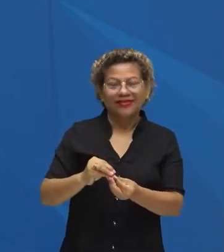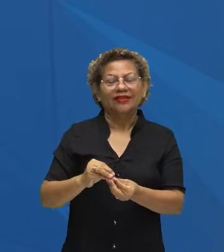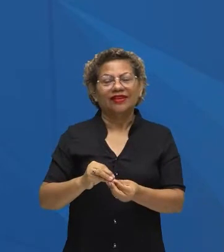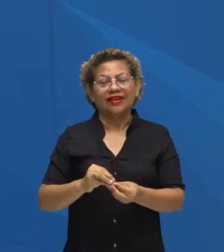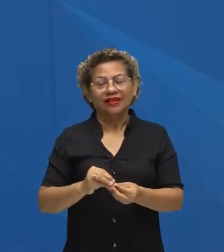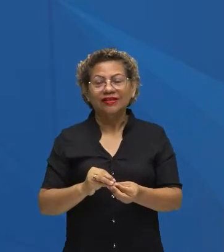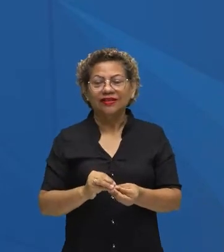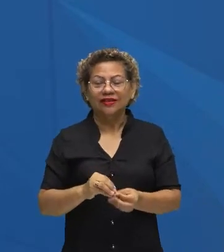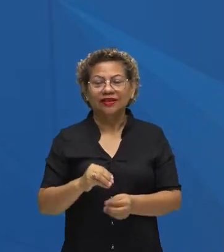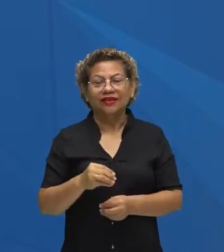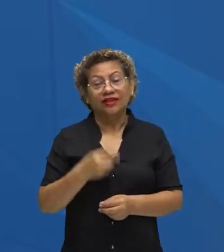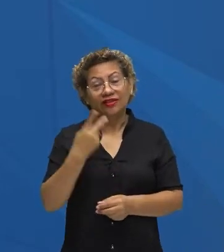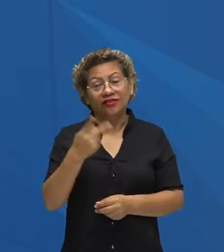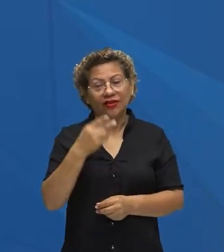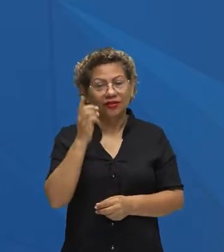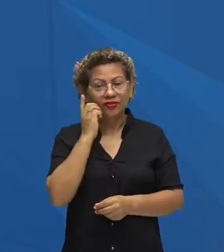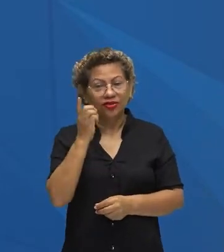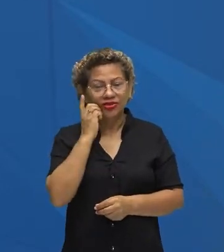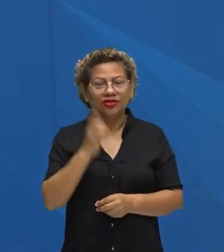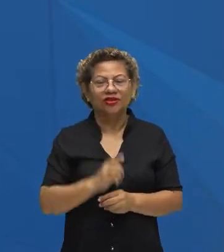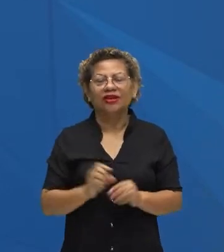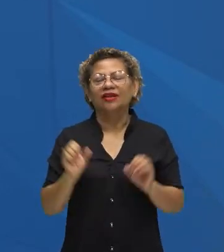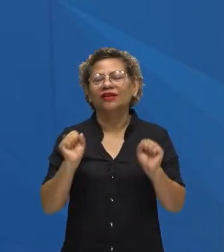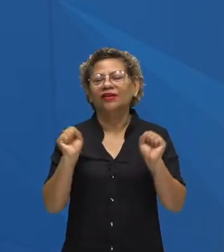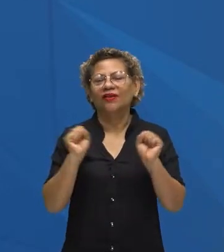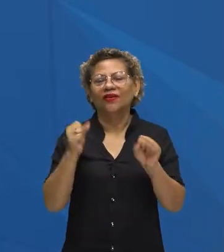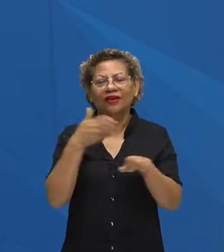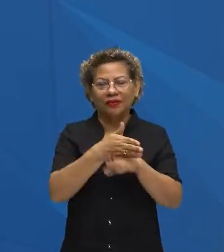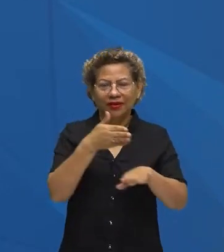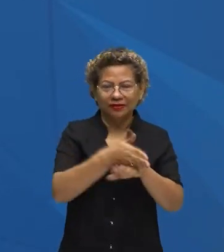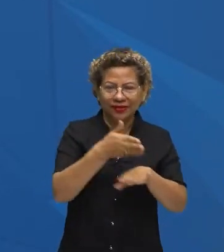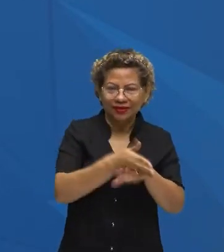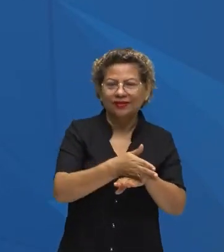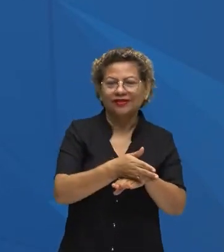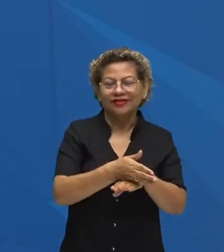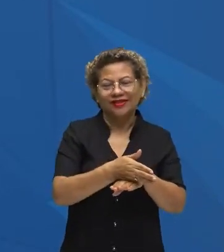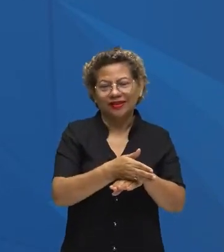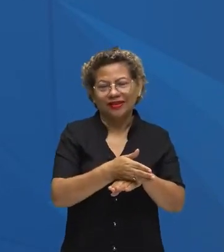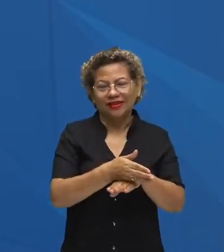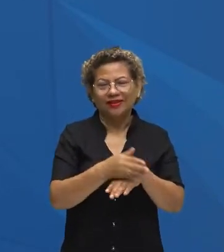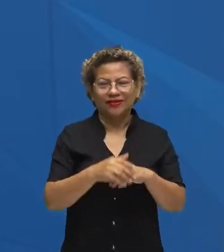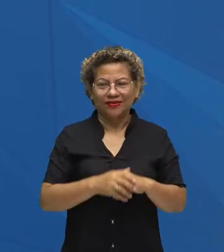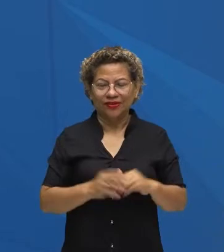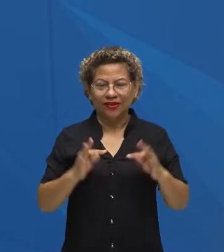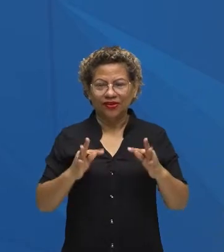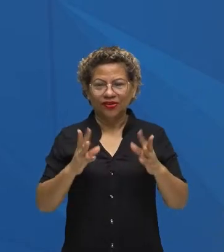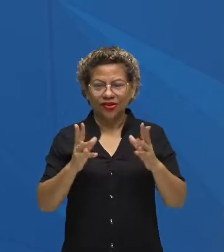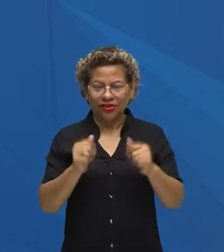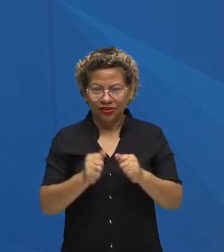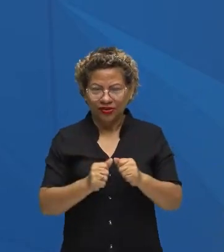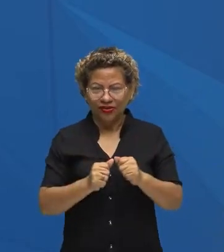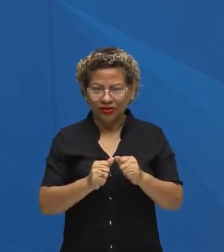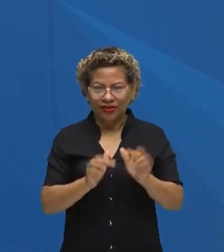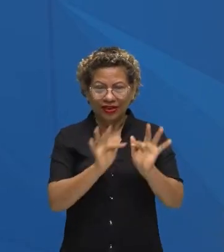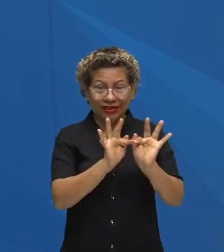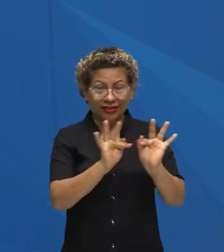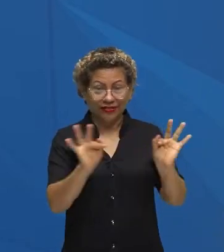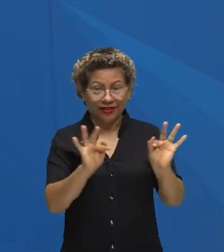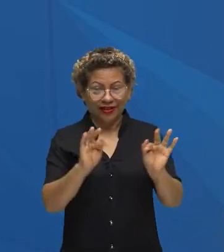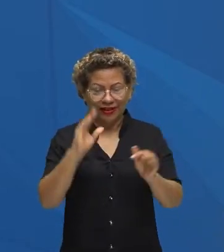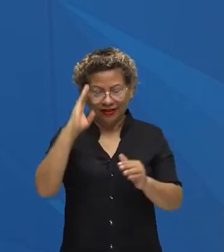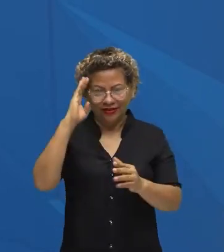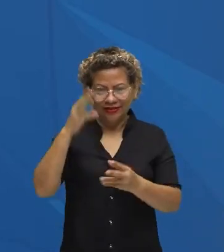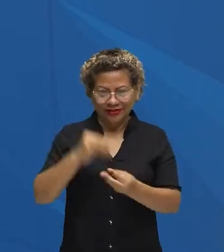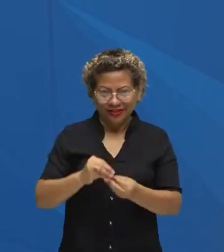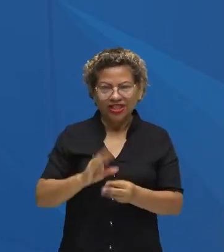no cotidiano, tá bom? Adorei a participação de vocês pelo chat. Todos os ditados aí maravilhosos, alguns eu já conheci